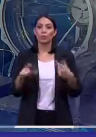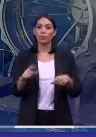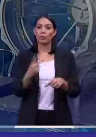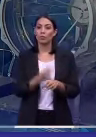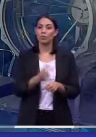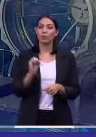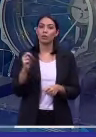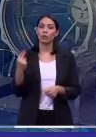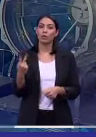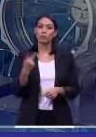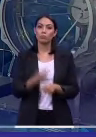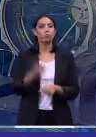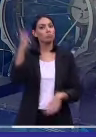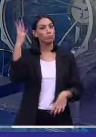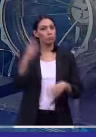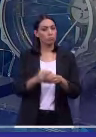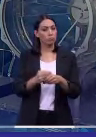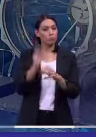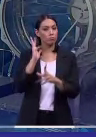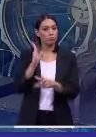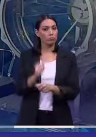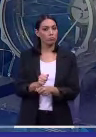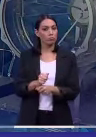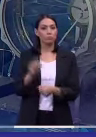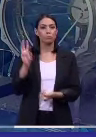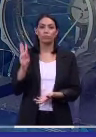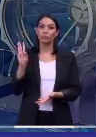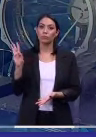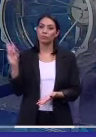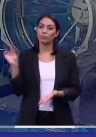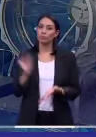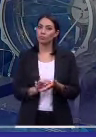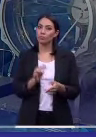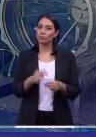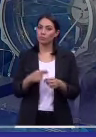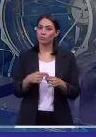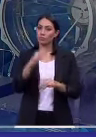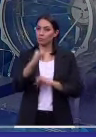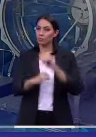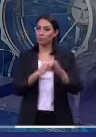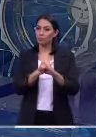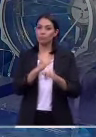se o prêmio está acumulado. Loterias.caixa.gov.br